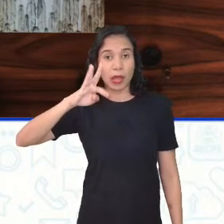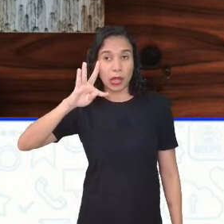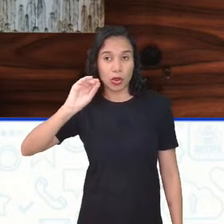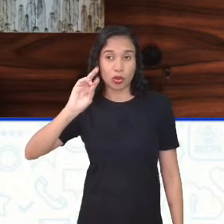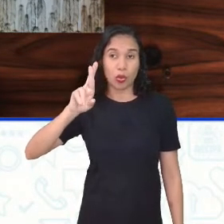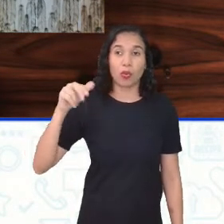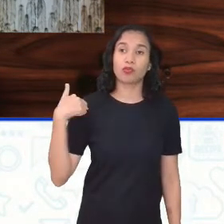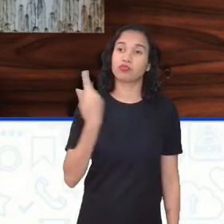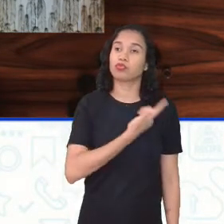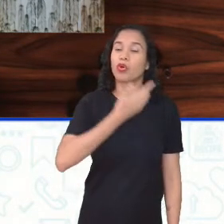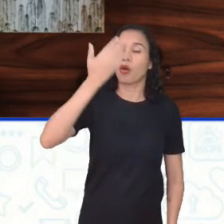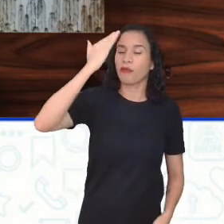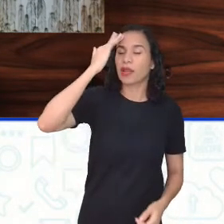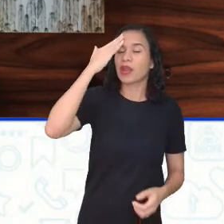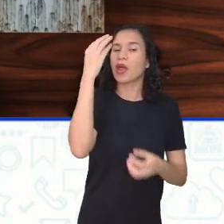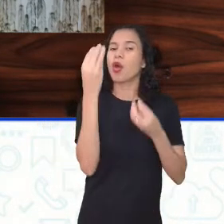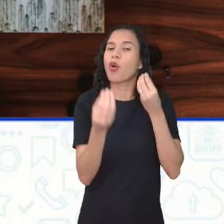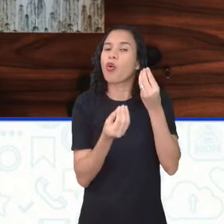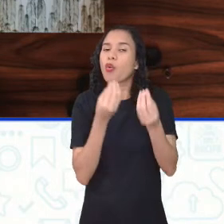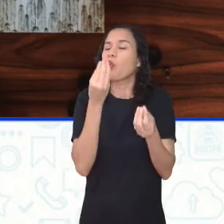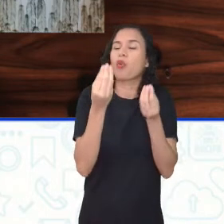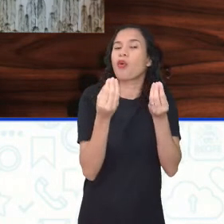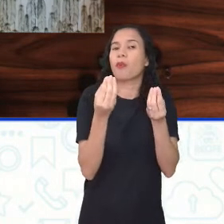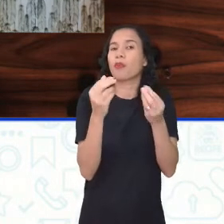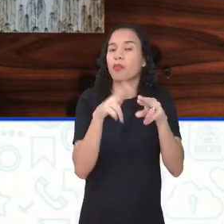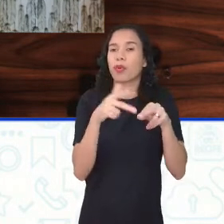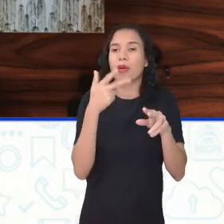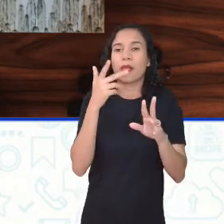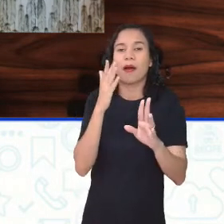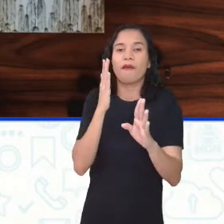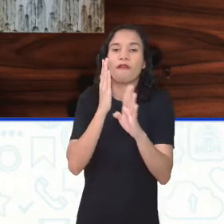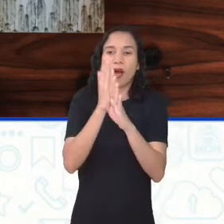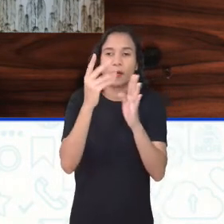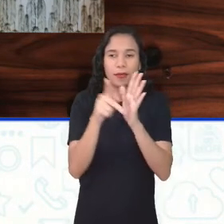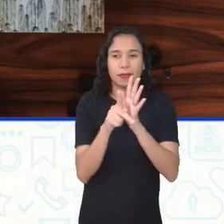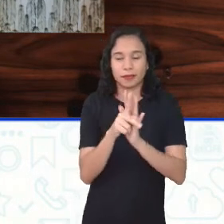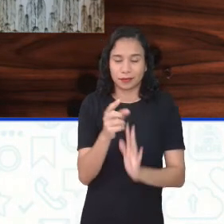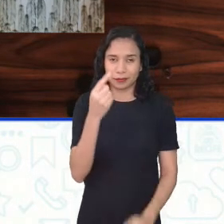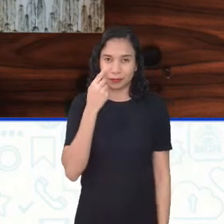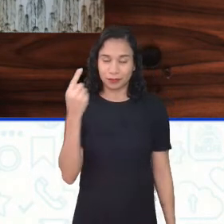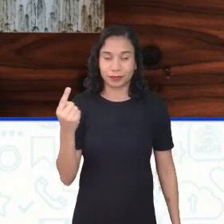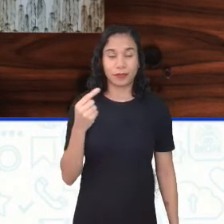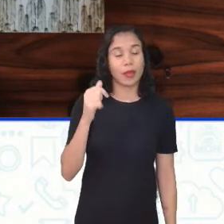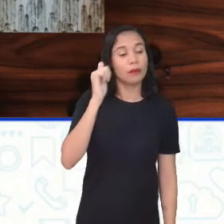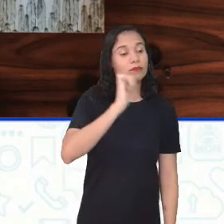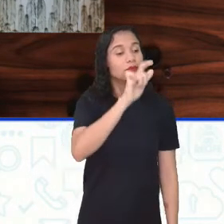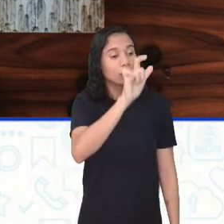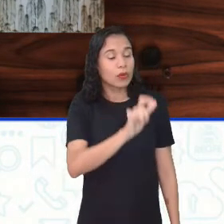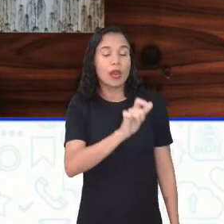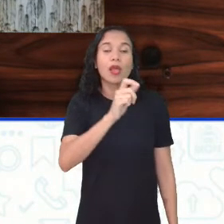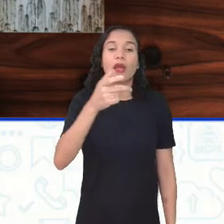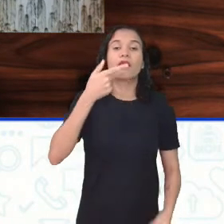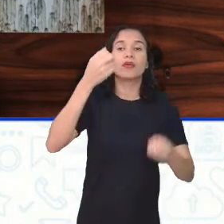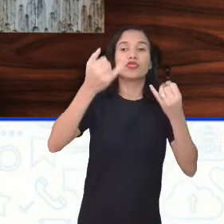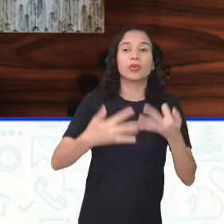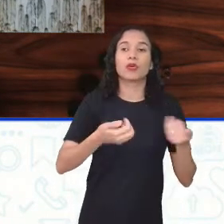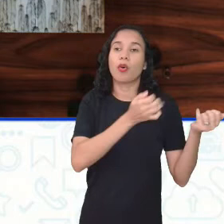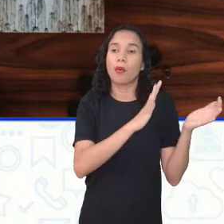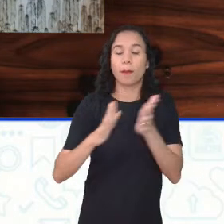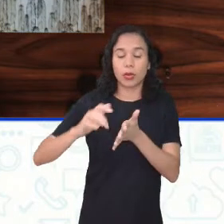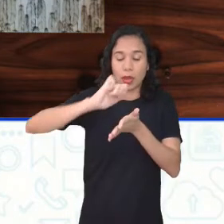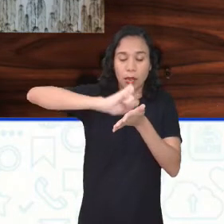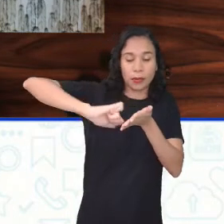essa citação aparece, porque Clarice fala diretamente na entrevista. Clarice Lispector falou sobre o seu processo